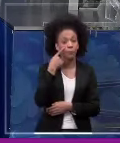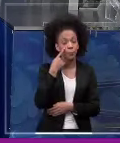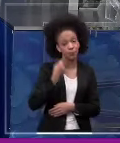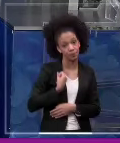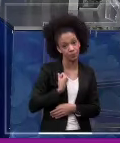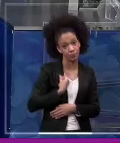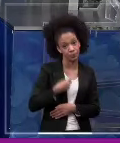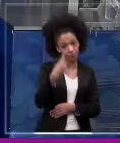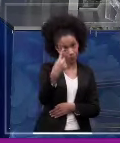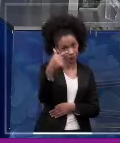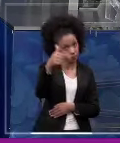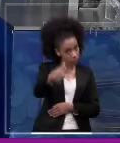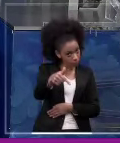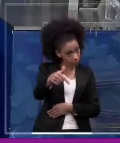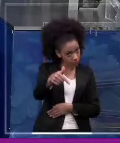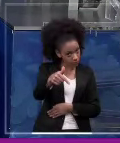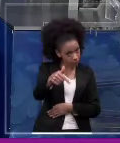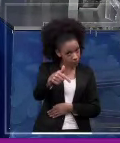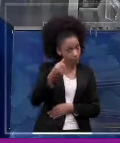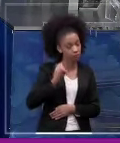Preta, 17.